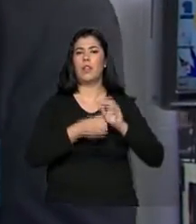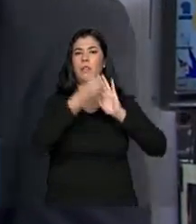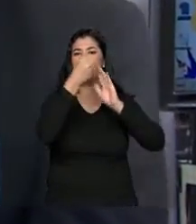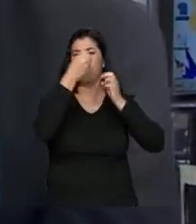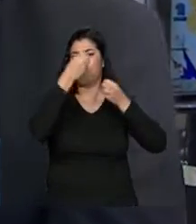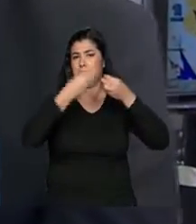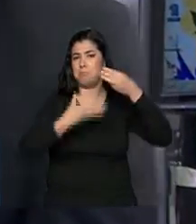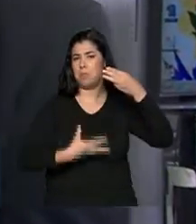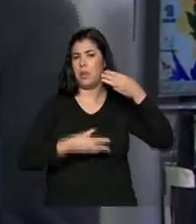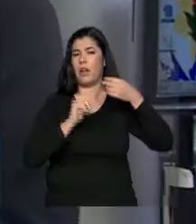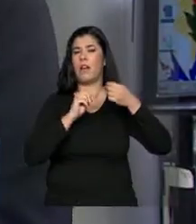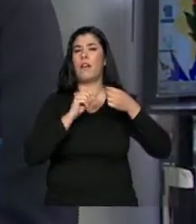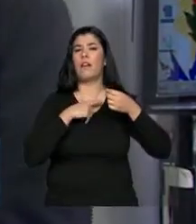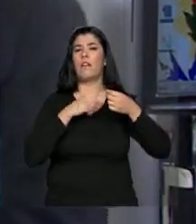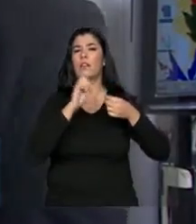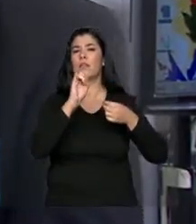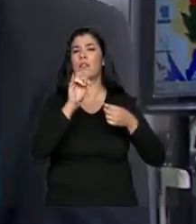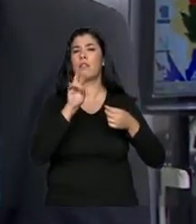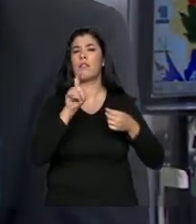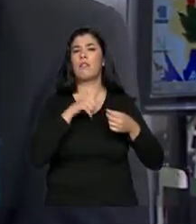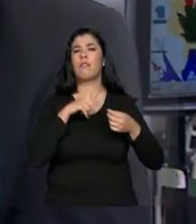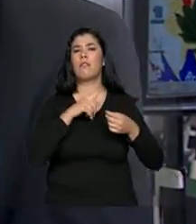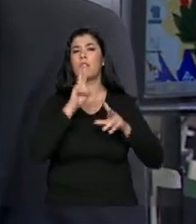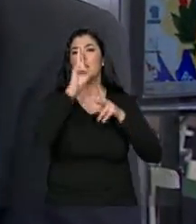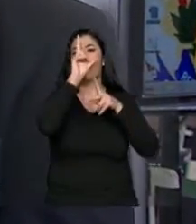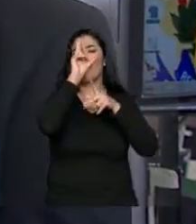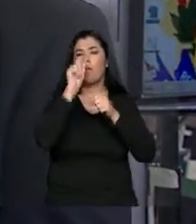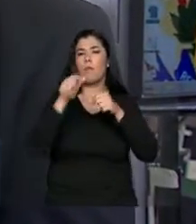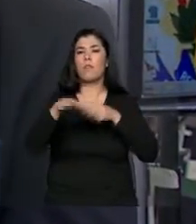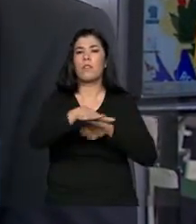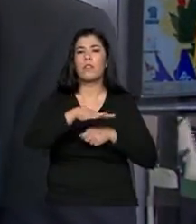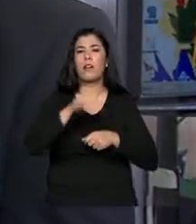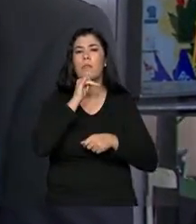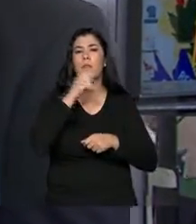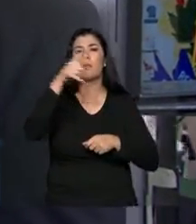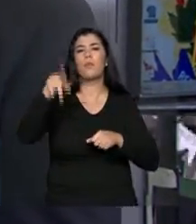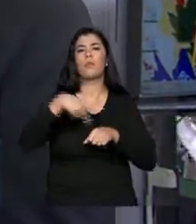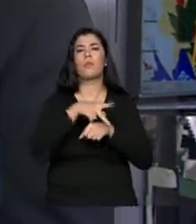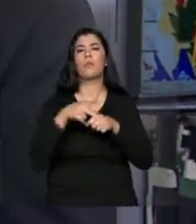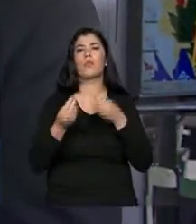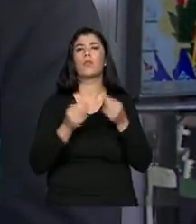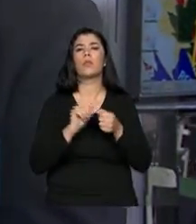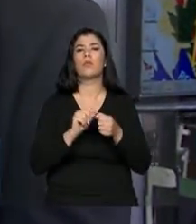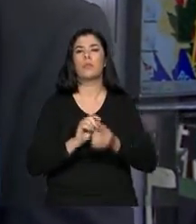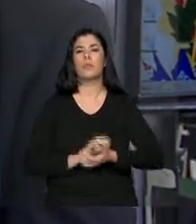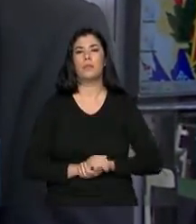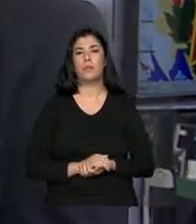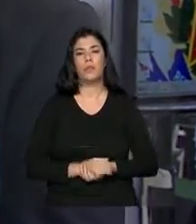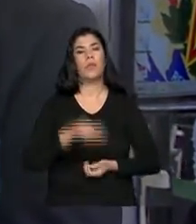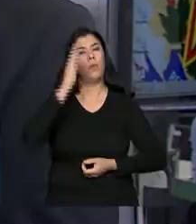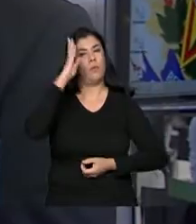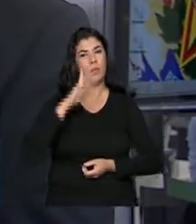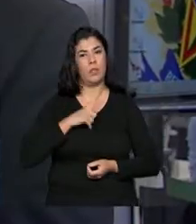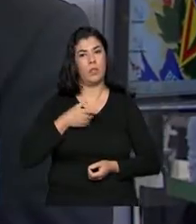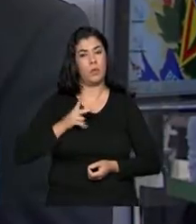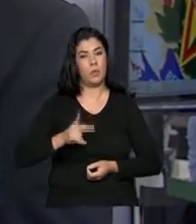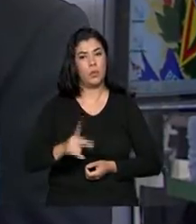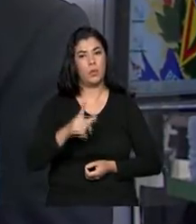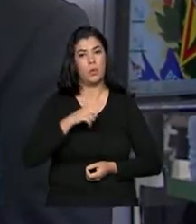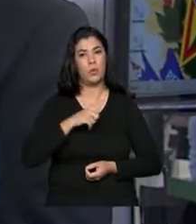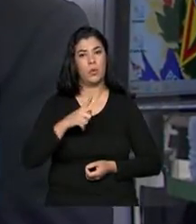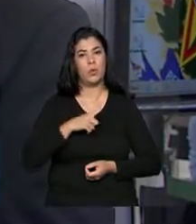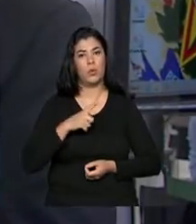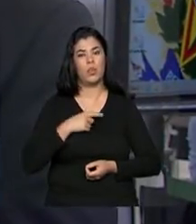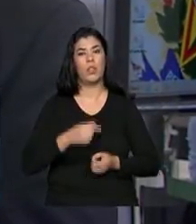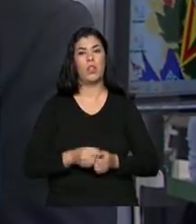mais exportados pelo país, os que têm mais força no mercado fora daqui? O Brasil continua tendo uma matriz muito forte